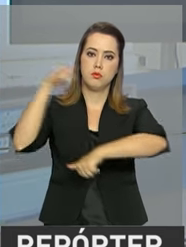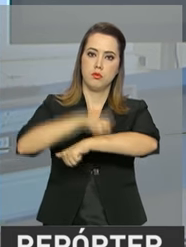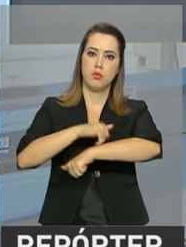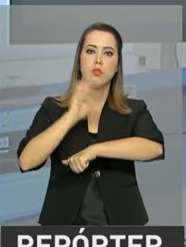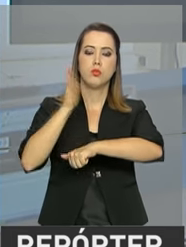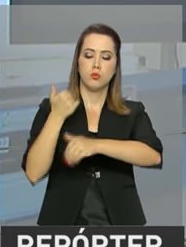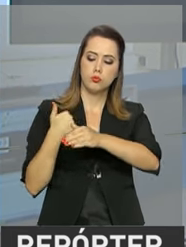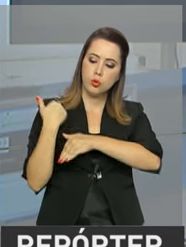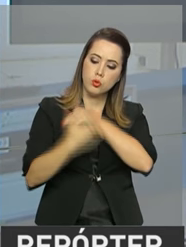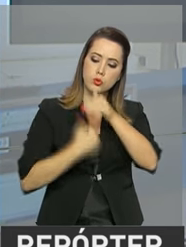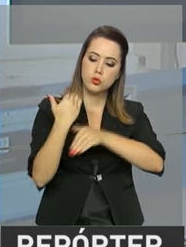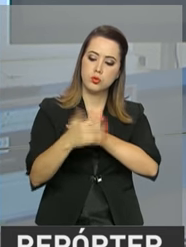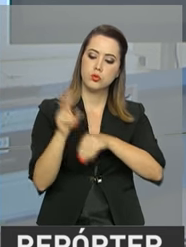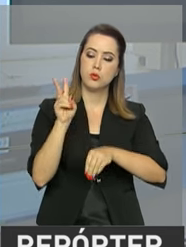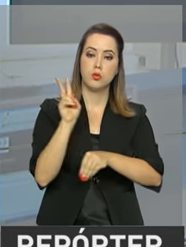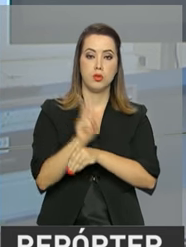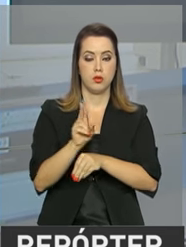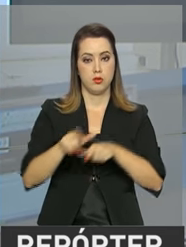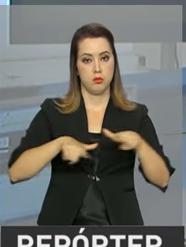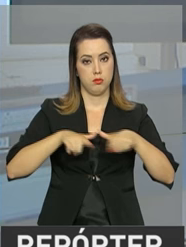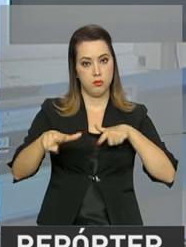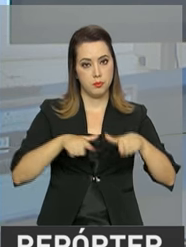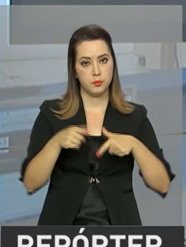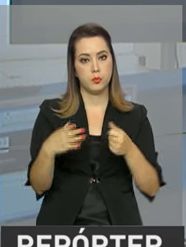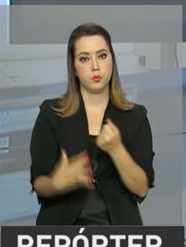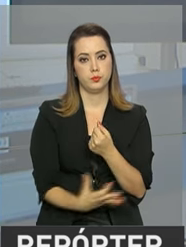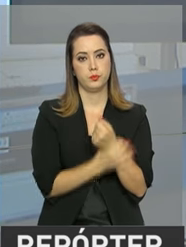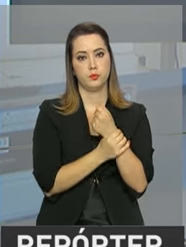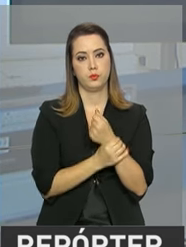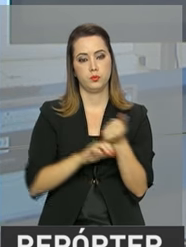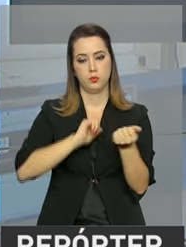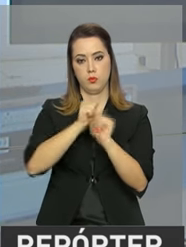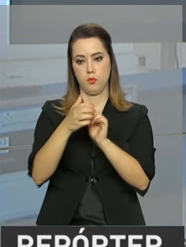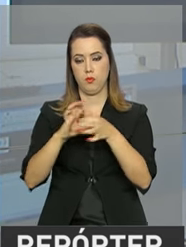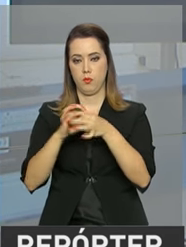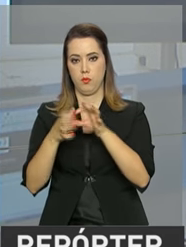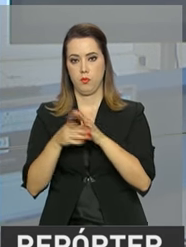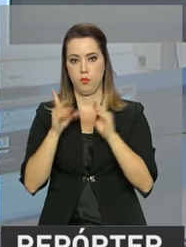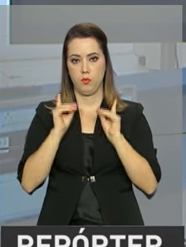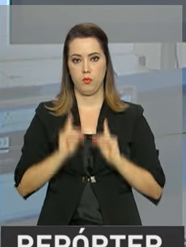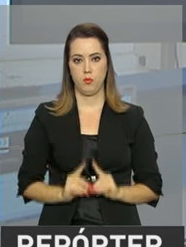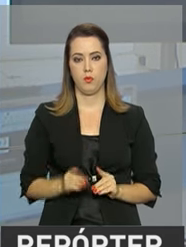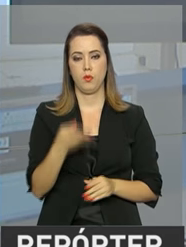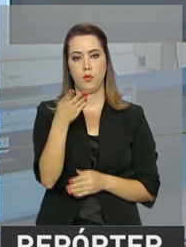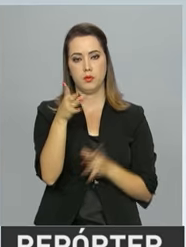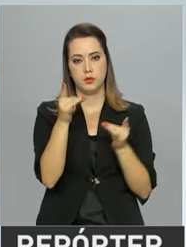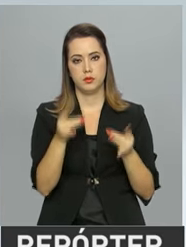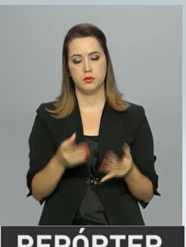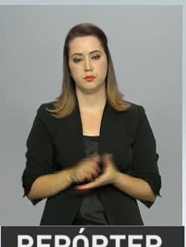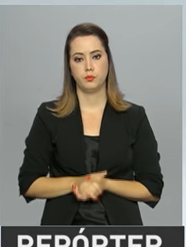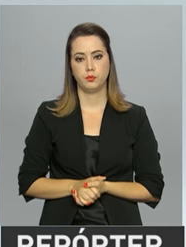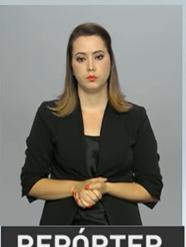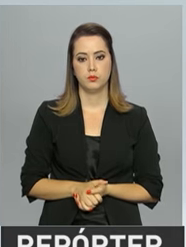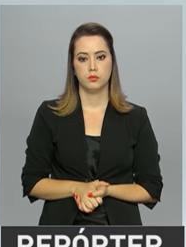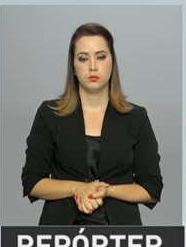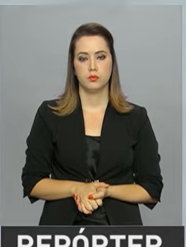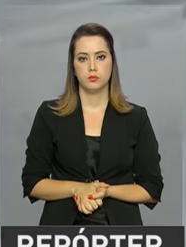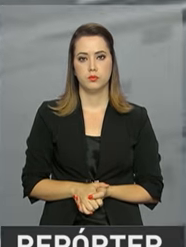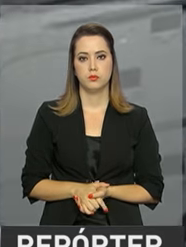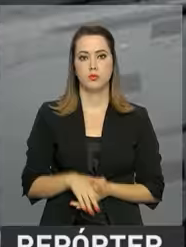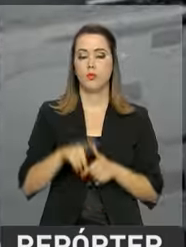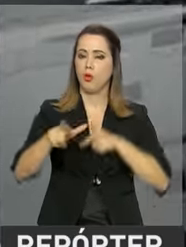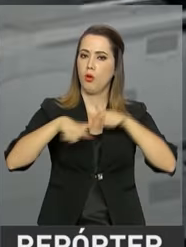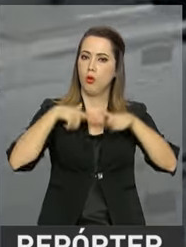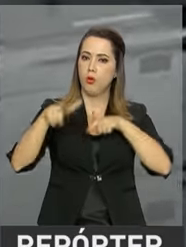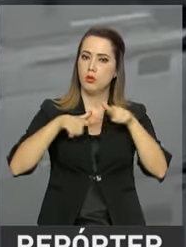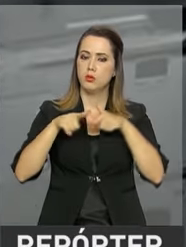de segurança durante a realização dos Jogos Paralímpicos no Rio de Janeiro. Os detalhes na reportagem de Ney Pereira. A